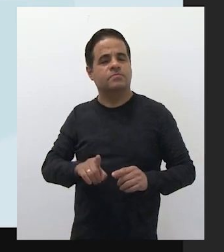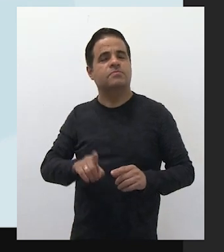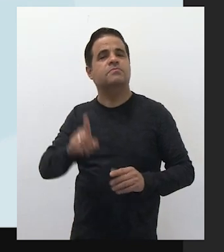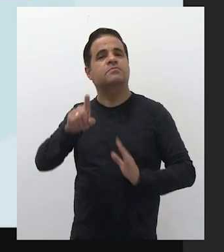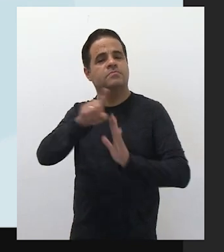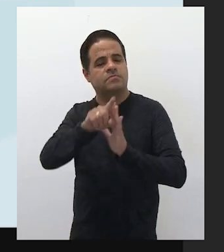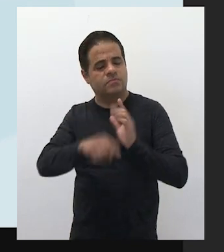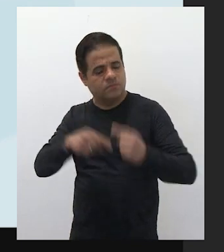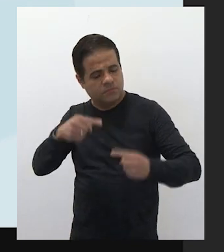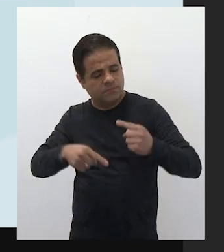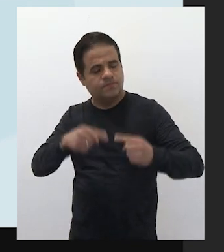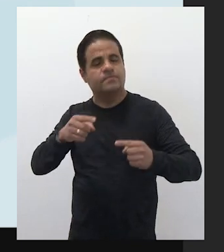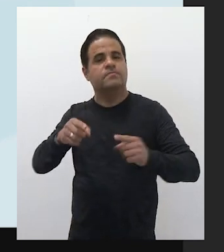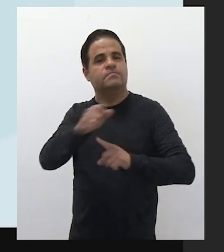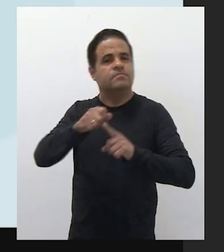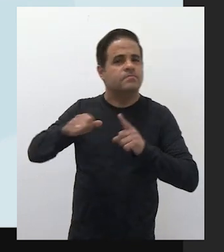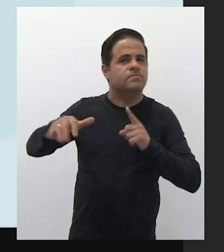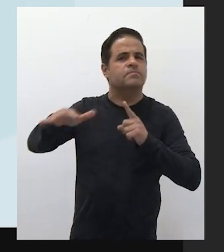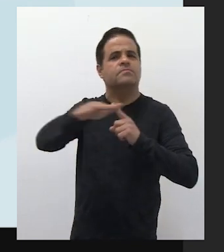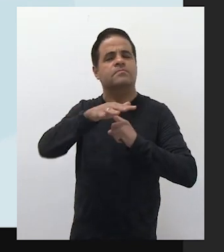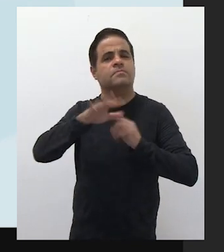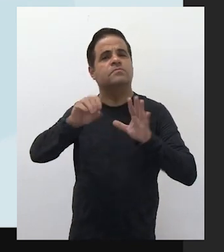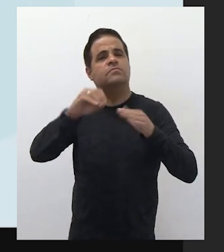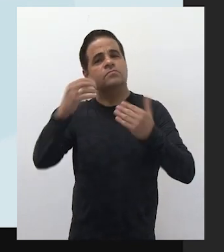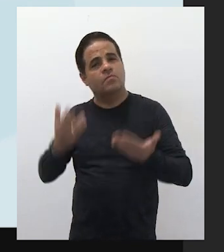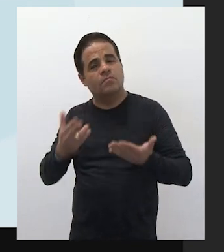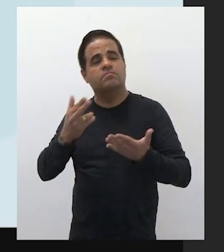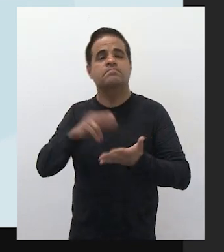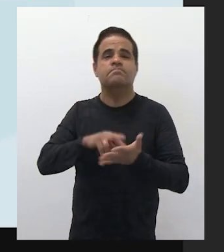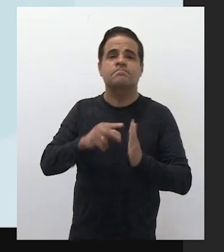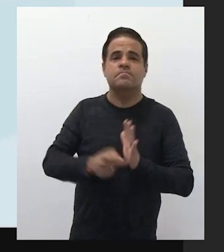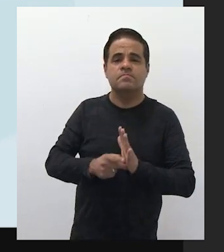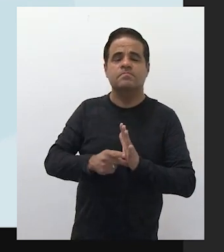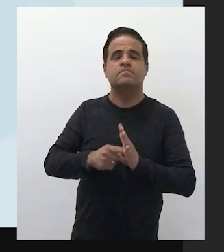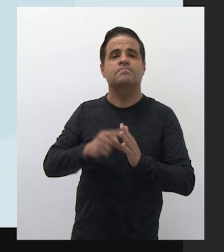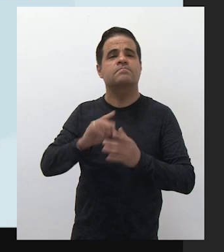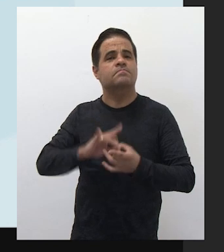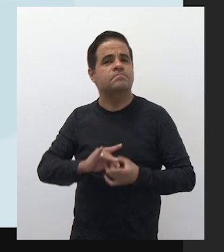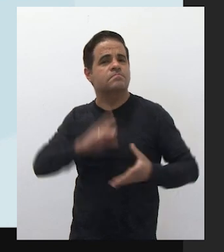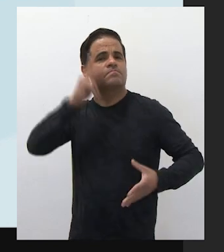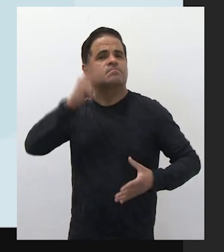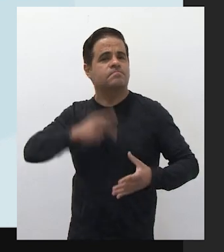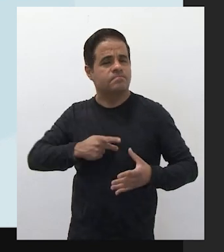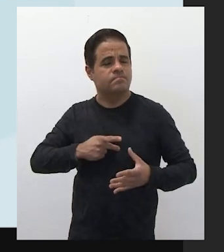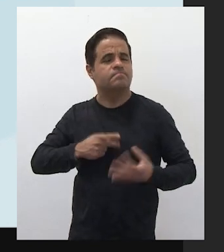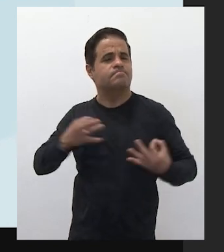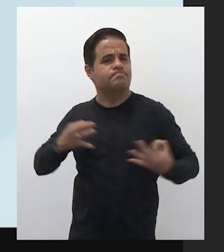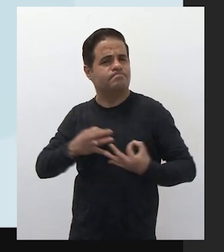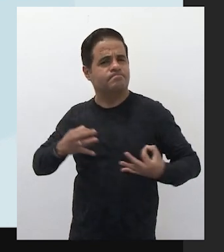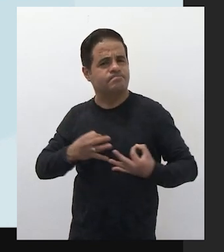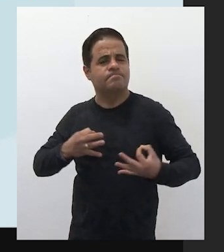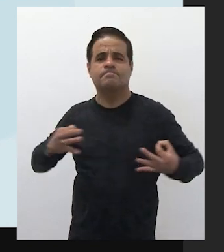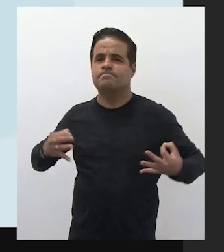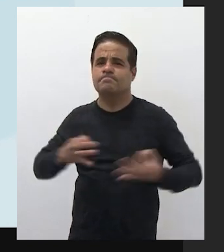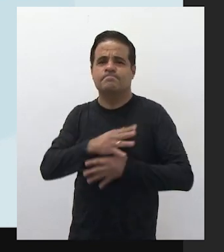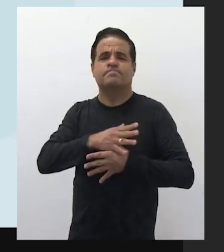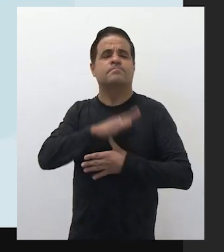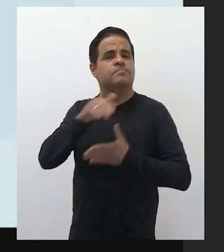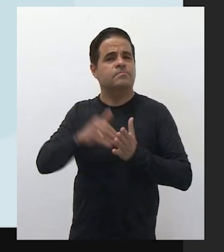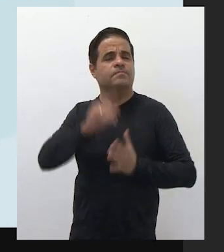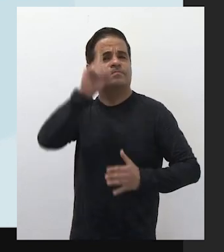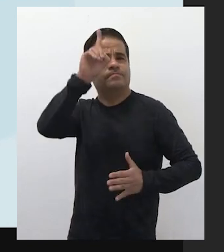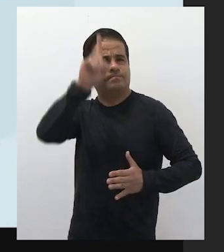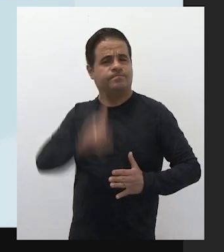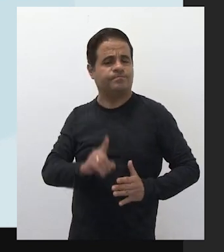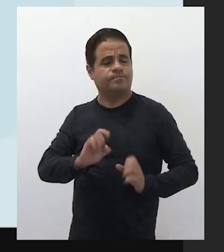políticos, econômicos, sociais e culturais. Ou seja, a interdependência perfeita e acabada de todos os direitos